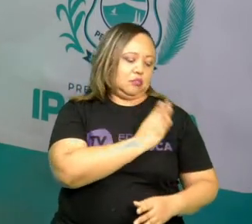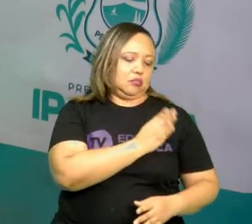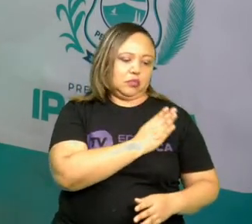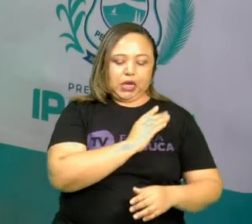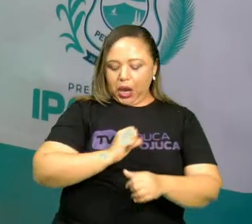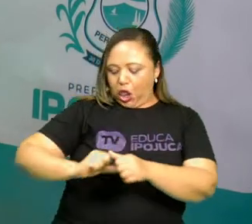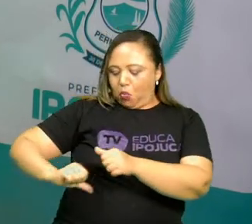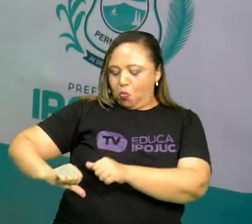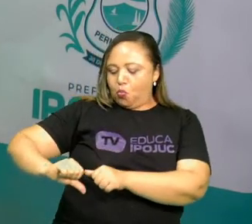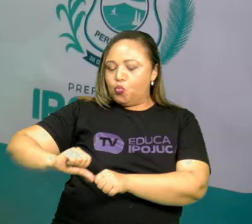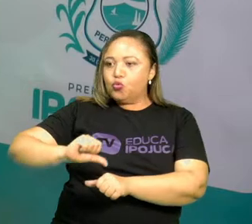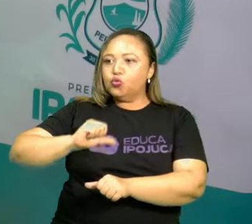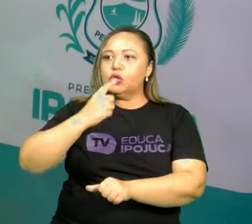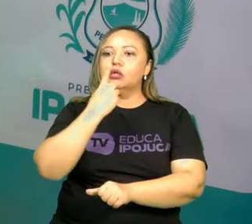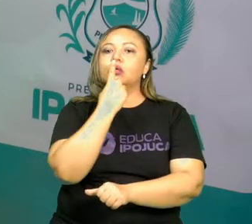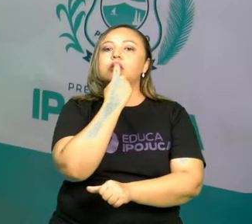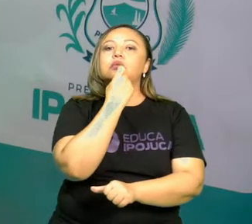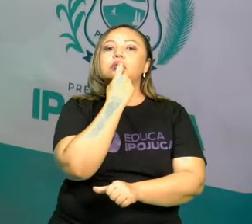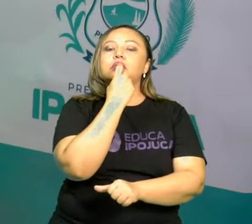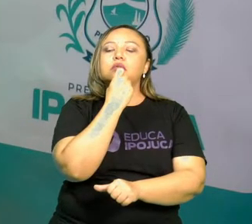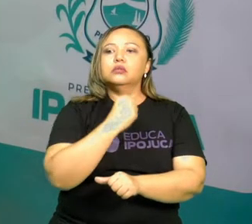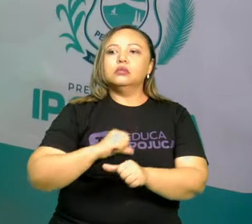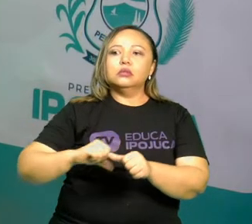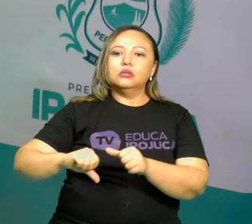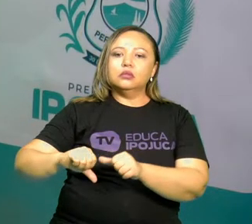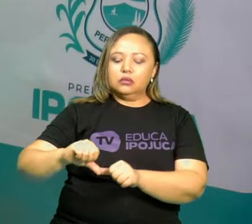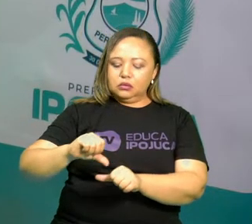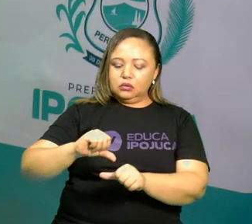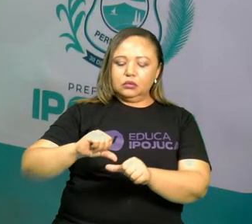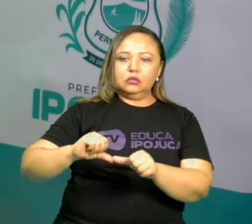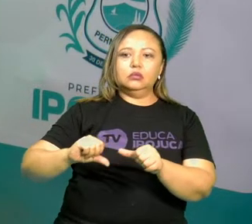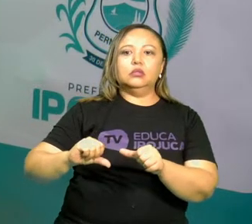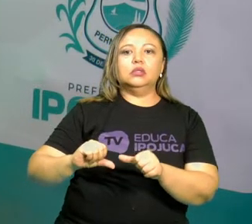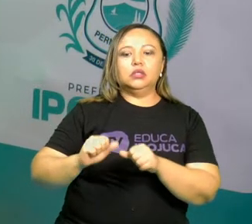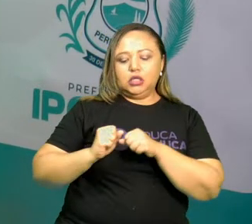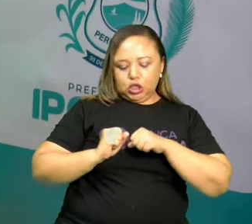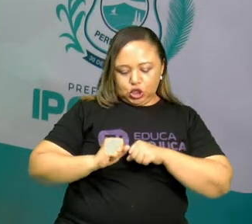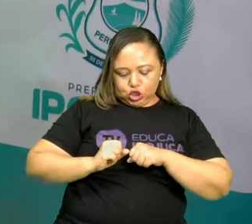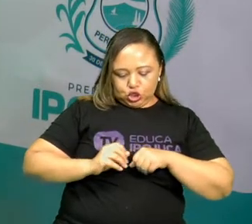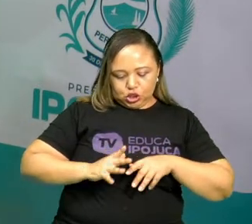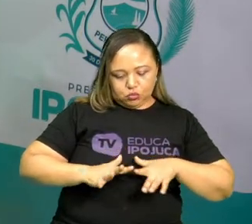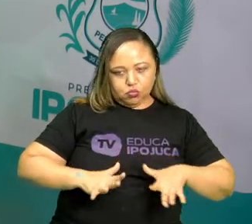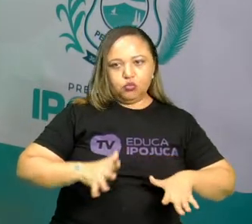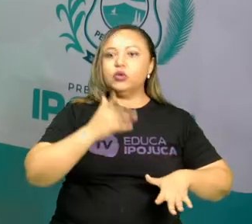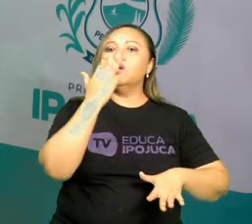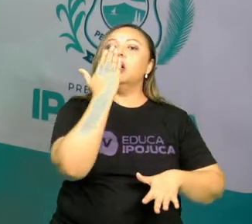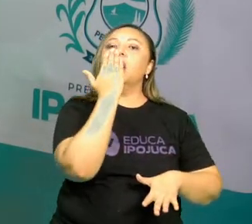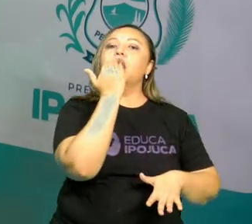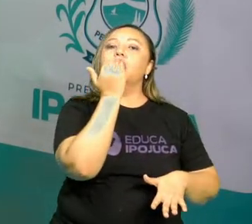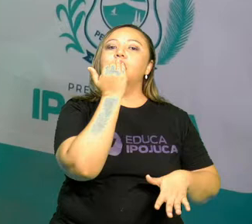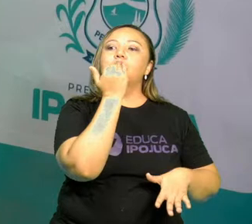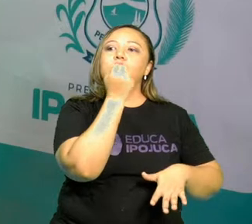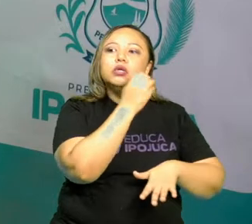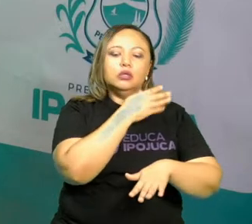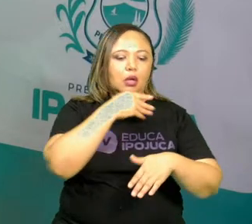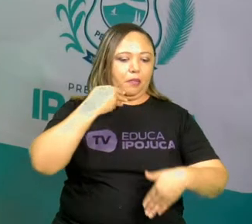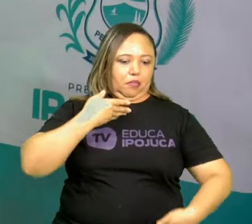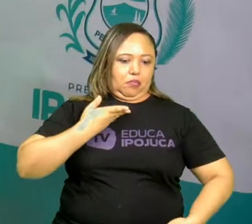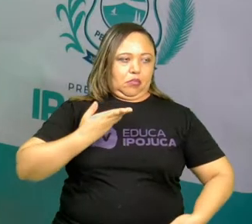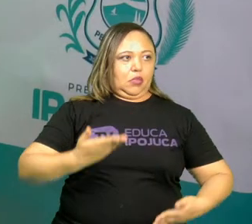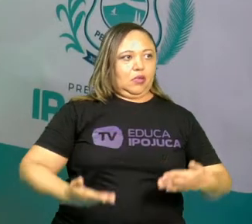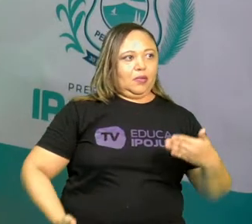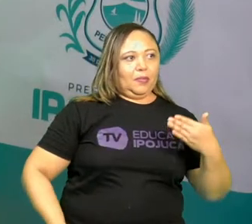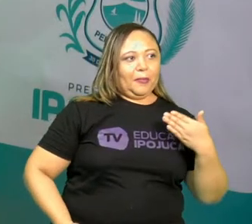e transforma, armazena e distribui o alimento pelo corpo. Imagine que